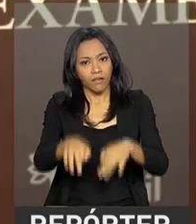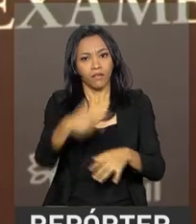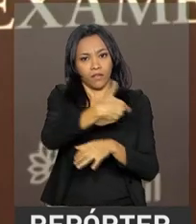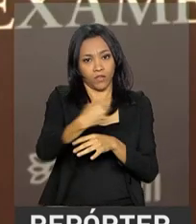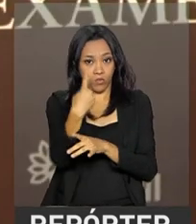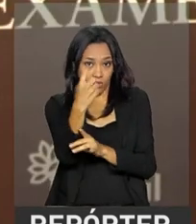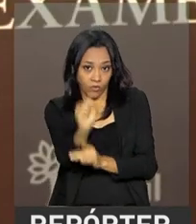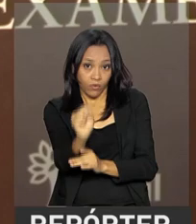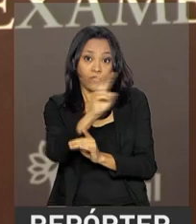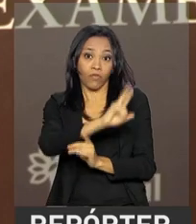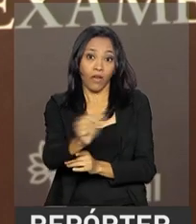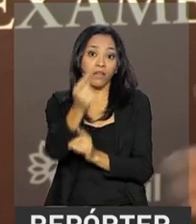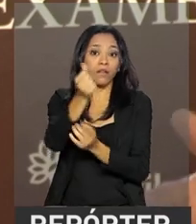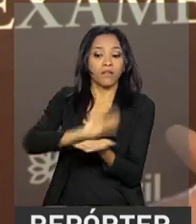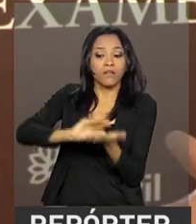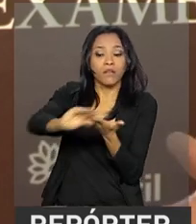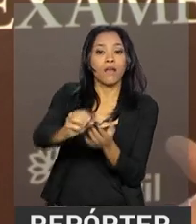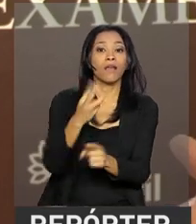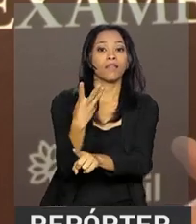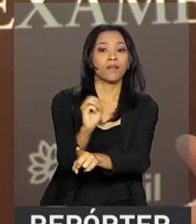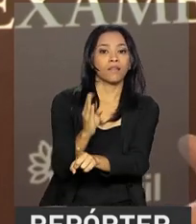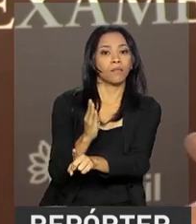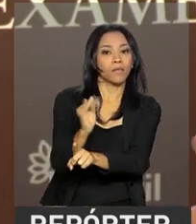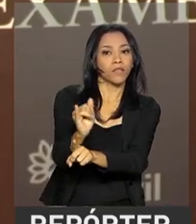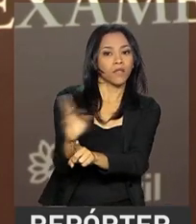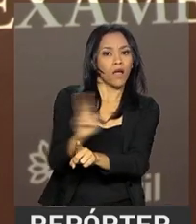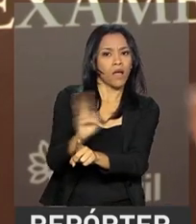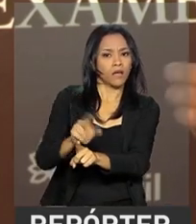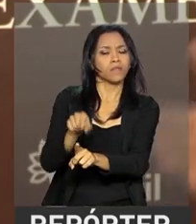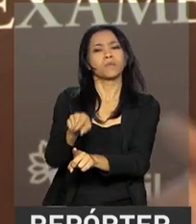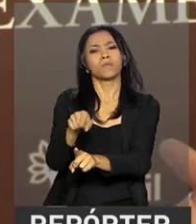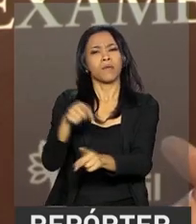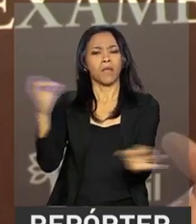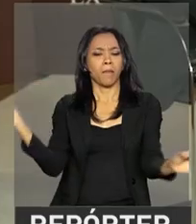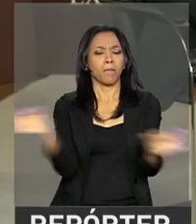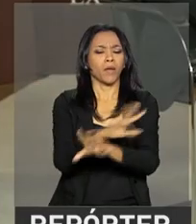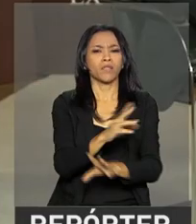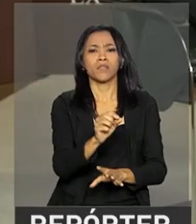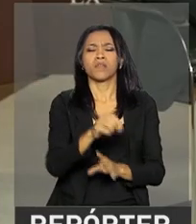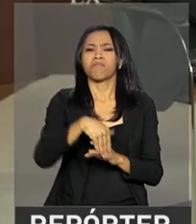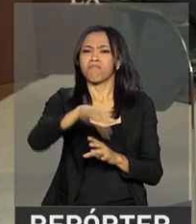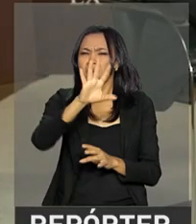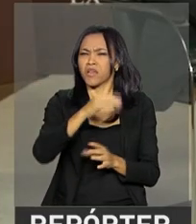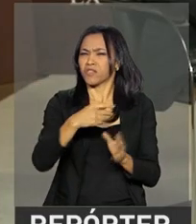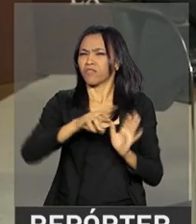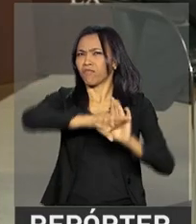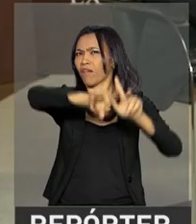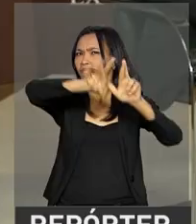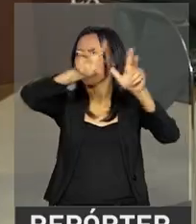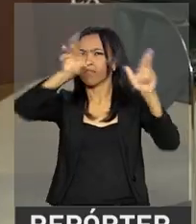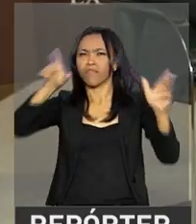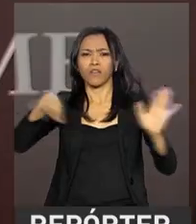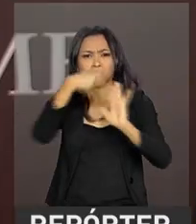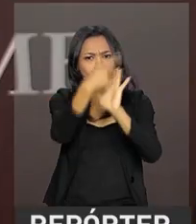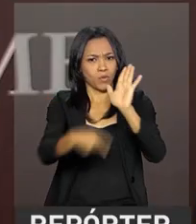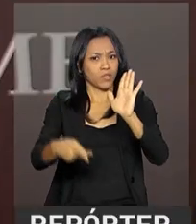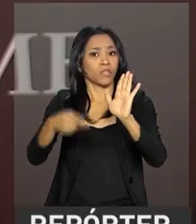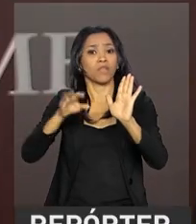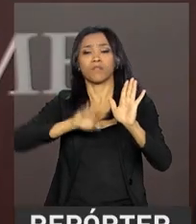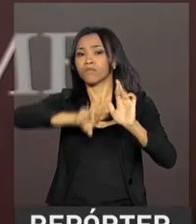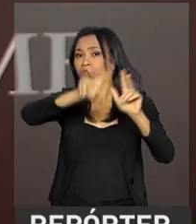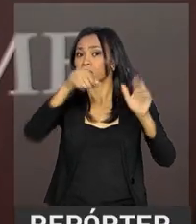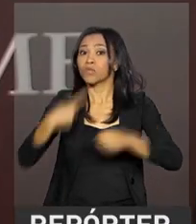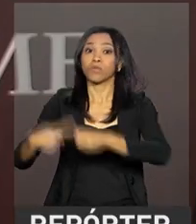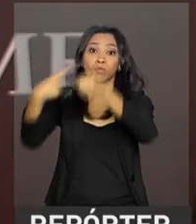deverá investir cerca de R$ 30 bilhões para a conclusão de 1.100 projetos em centenas de municípios brasileiros. São obras